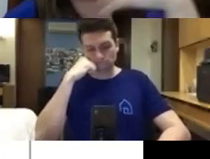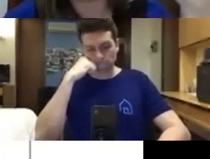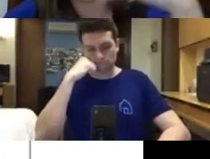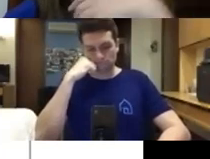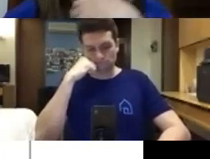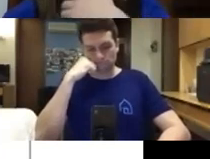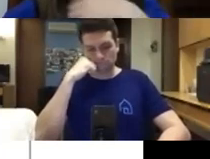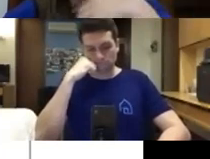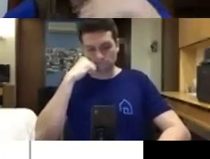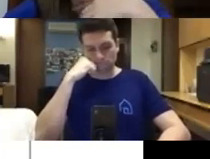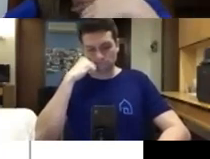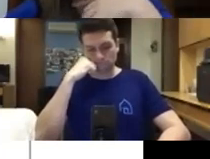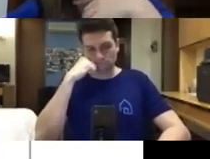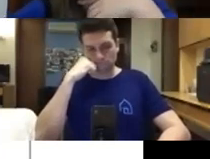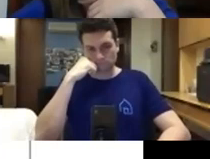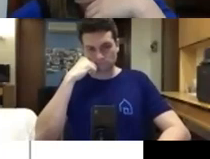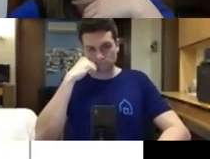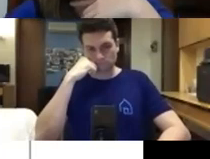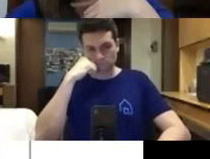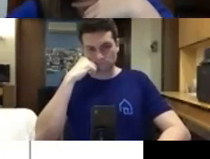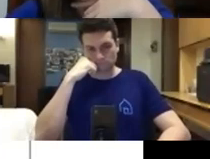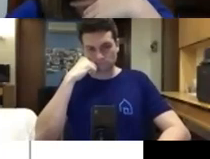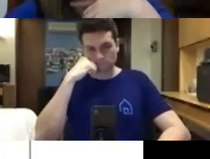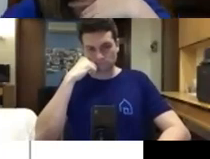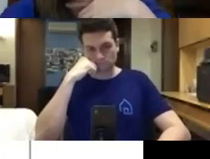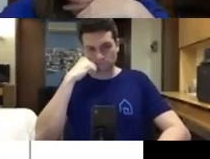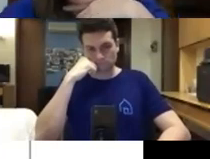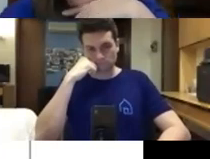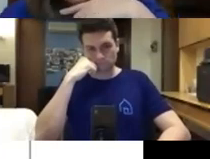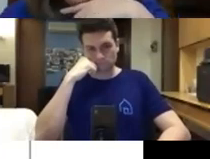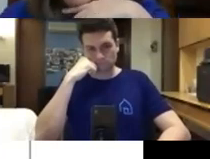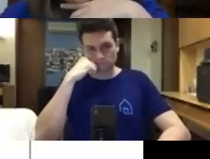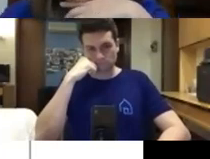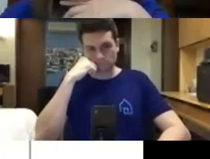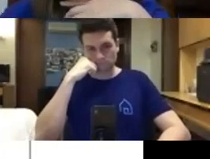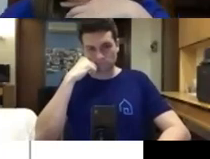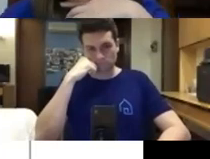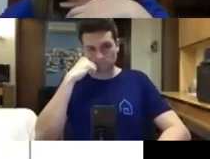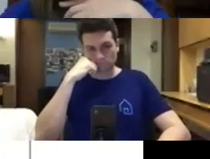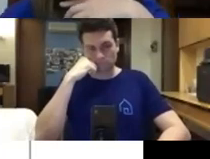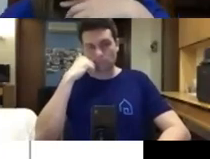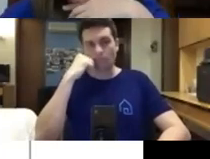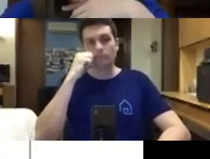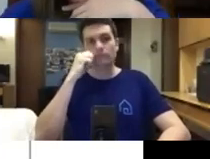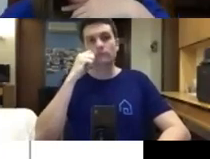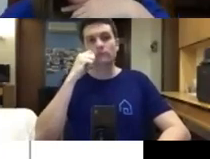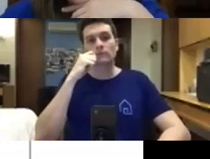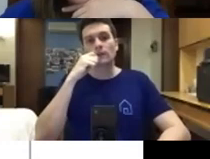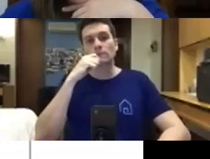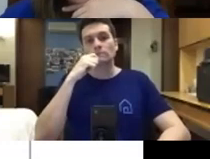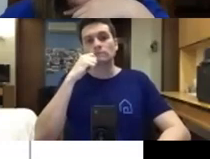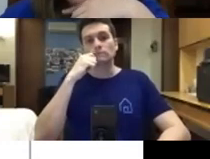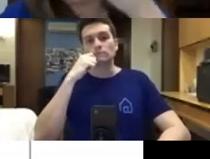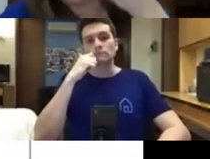isso também facilita a ocorrência do espólio. Como evitar, né? Inclusão de fibras,